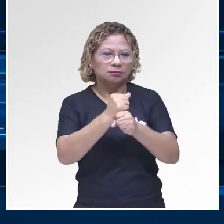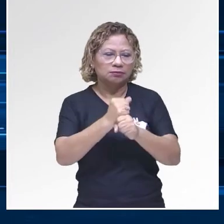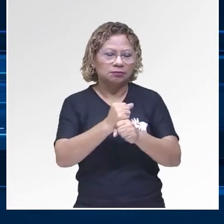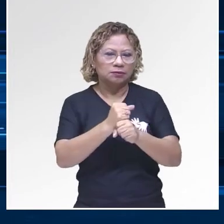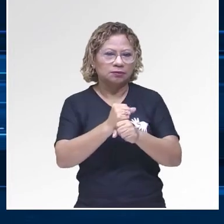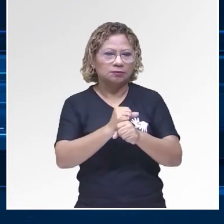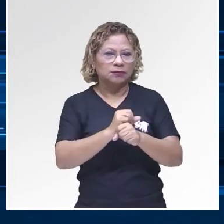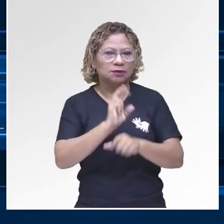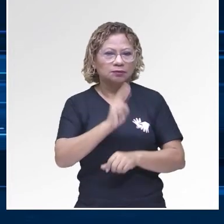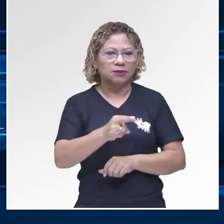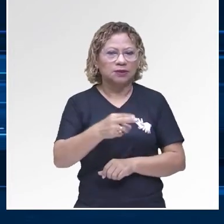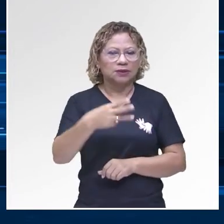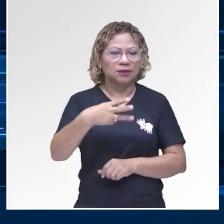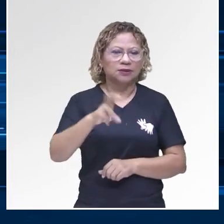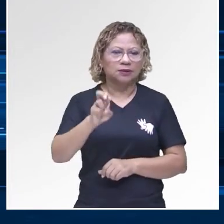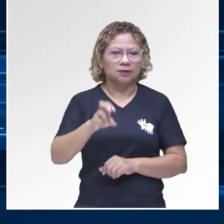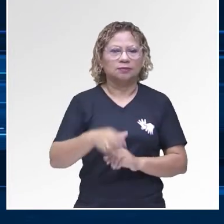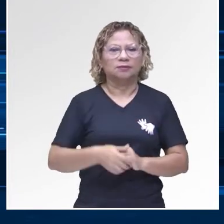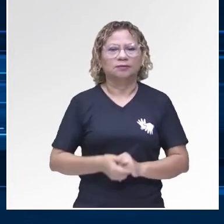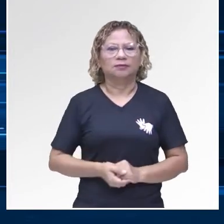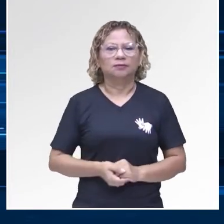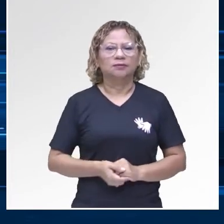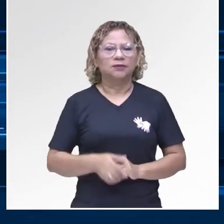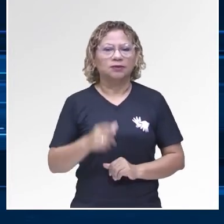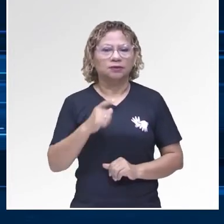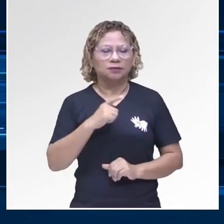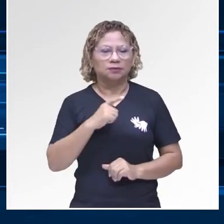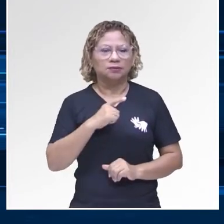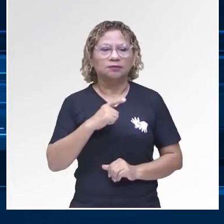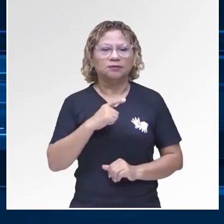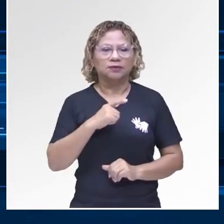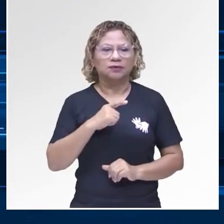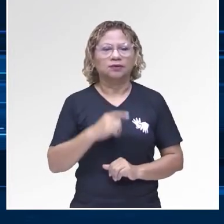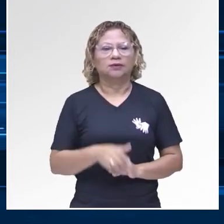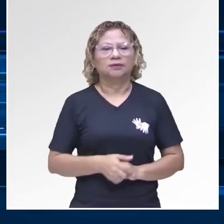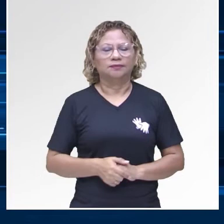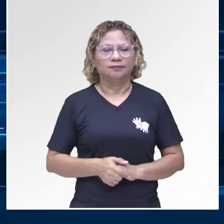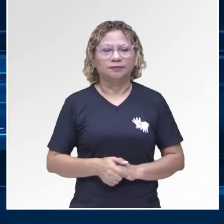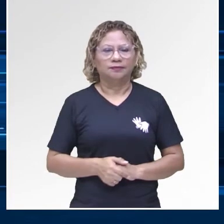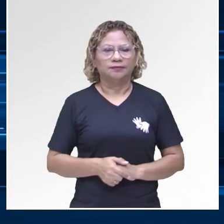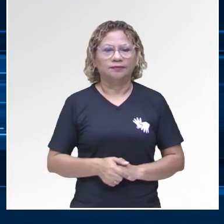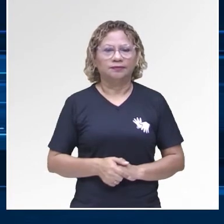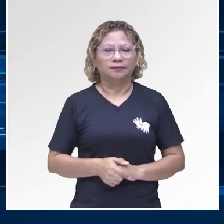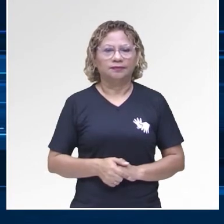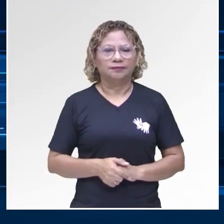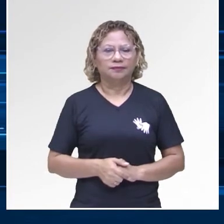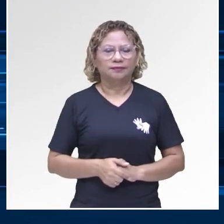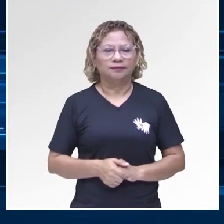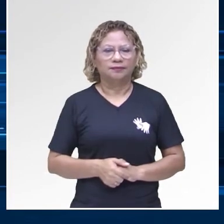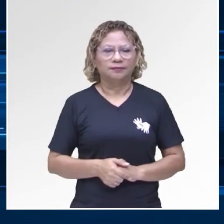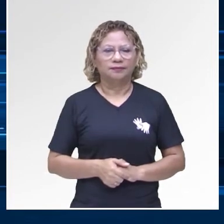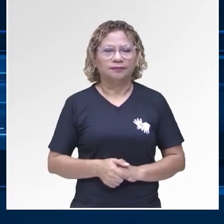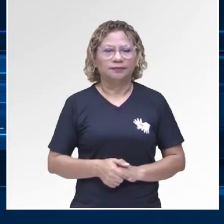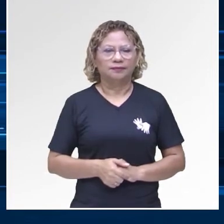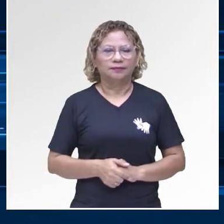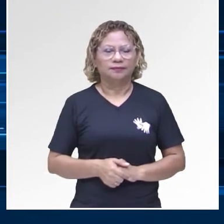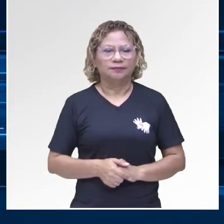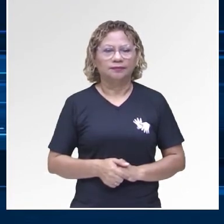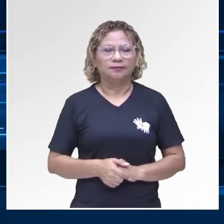o A1 é menos 10 e a razão é 3? O 16º termo é